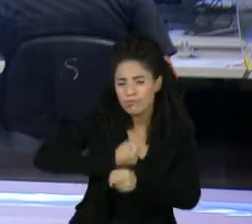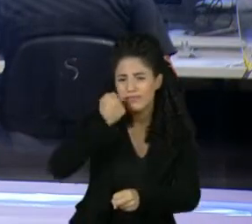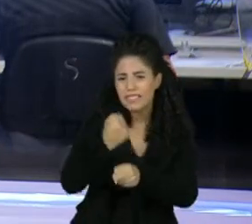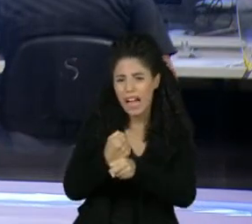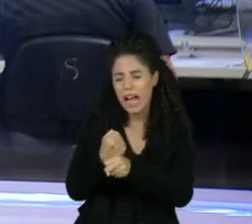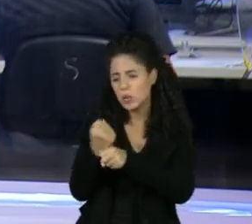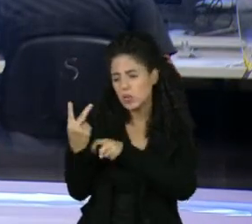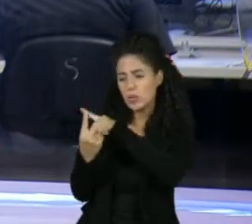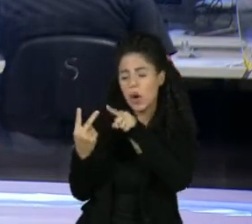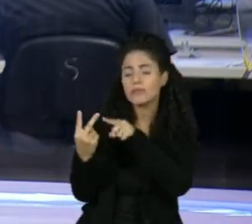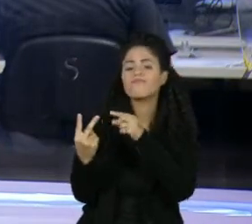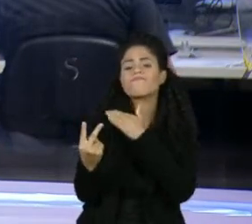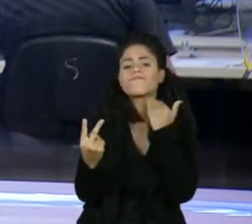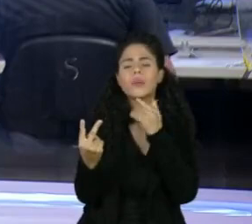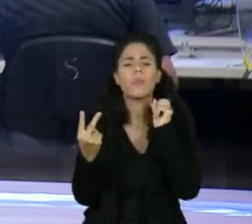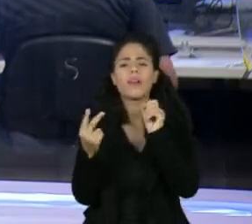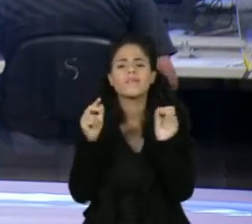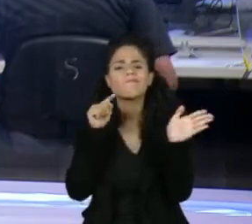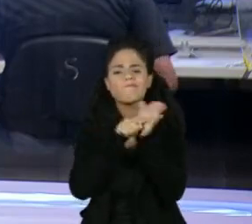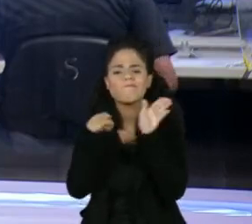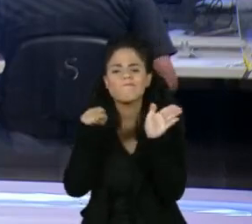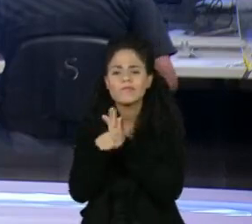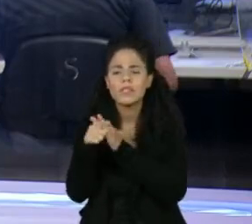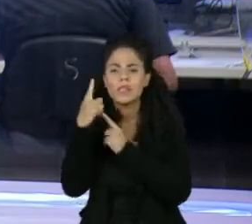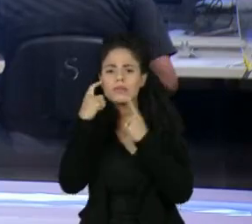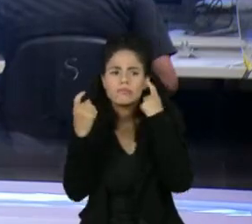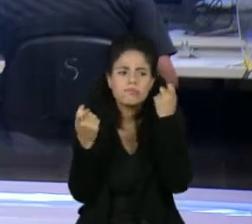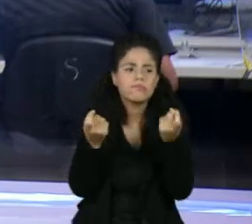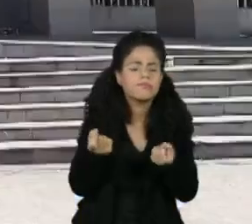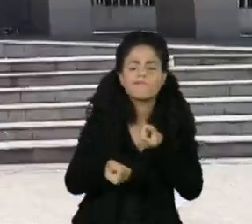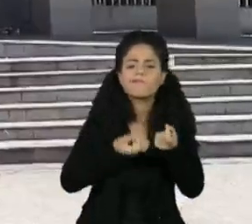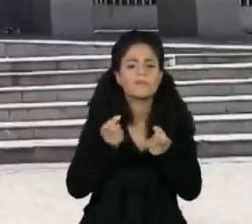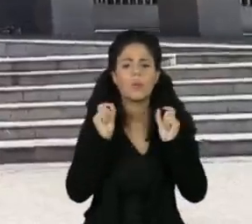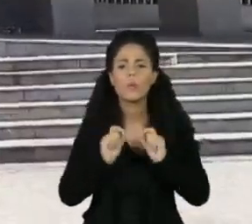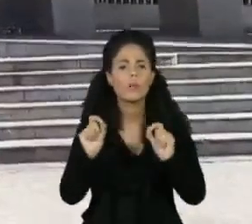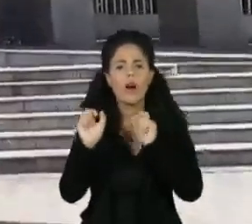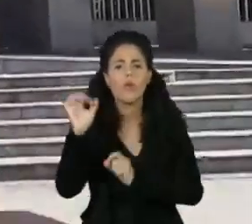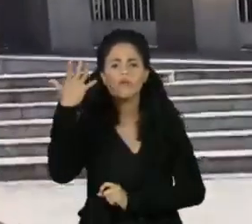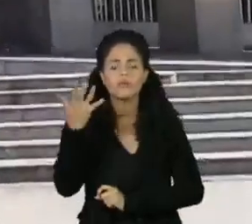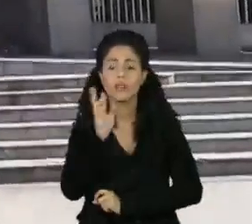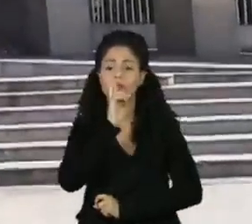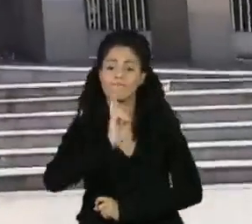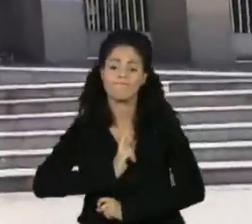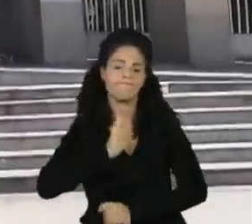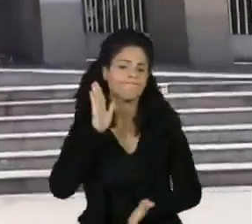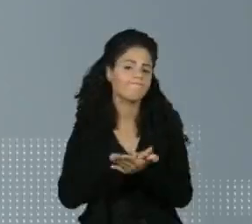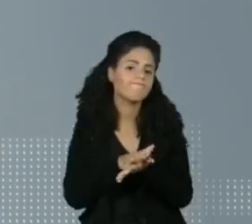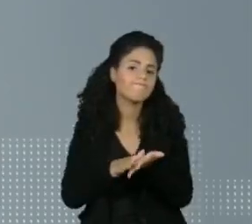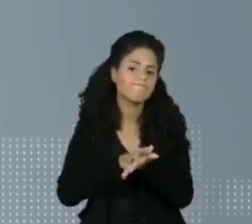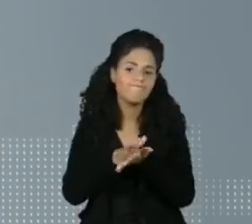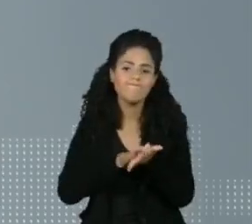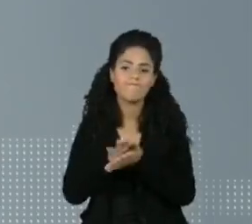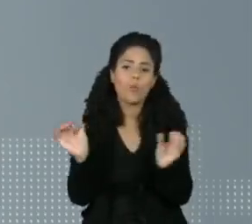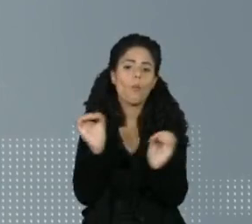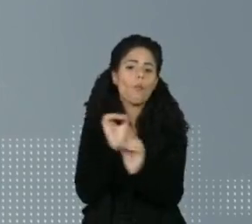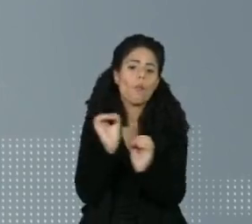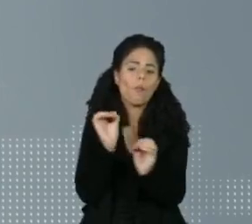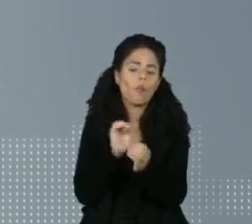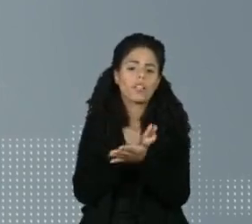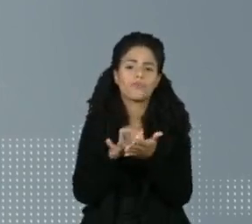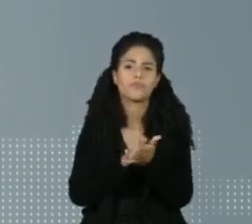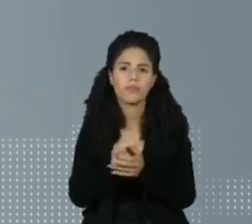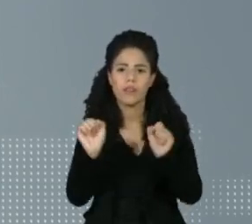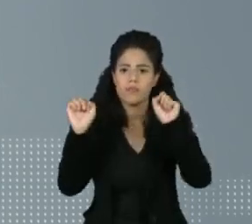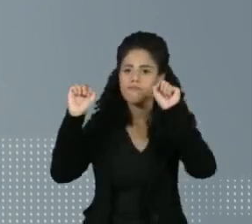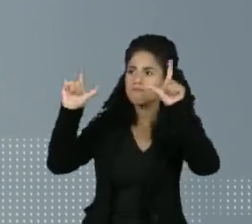dos assassinatos, essas perguntas continuam sem respostas. O rosto e o nome de Marielle Franco são lembrados